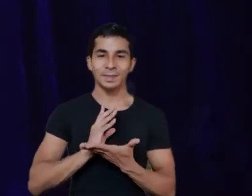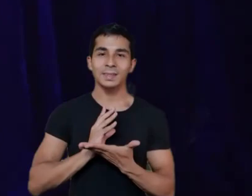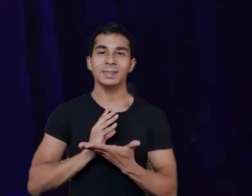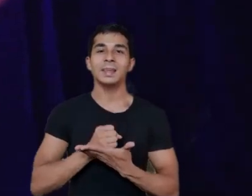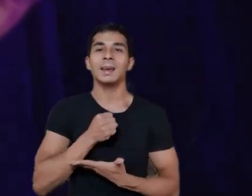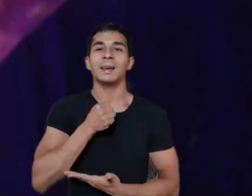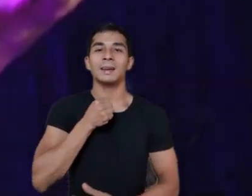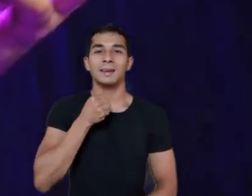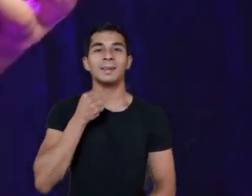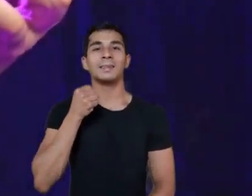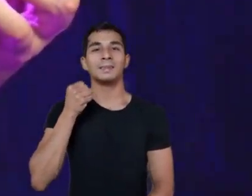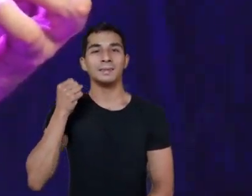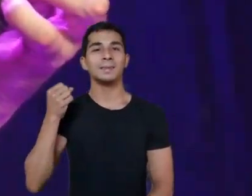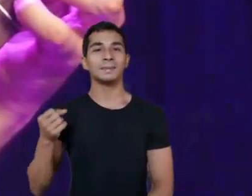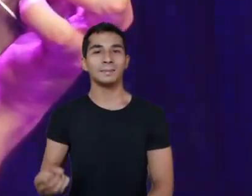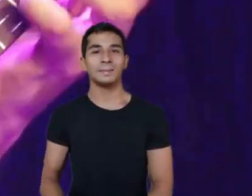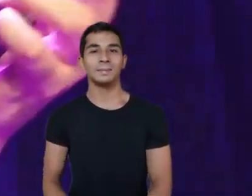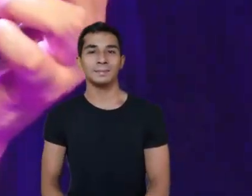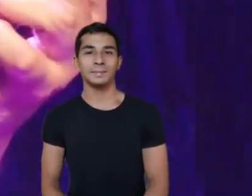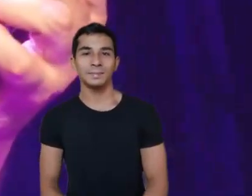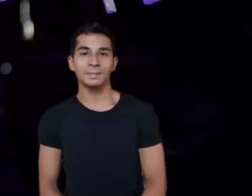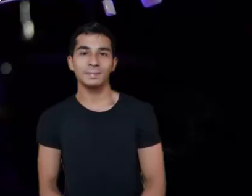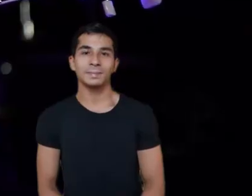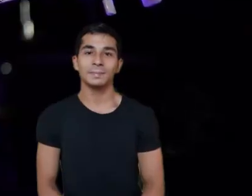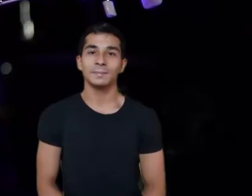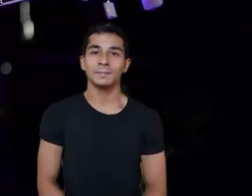de salvação,